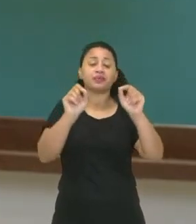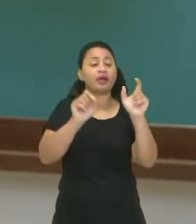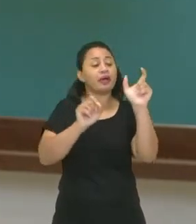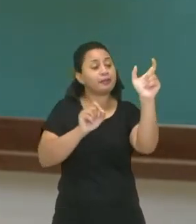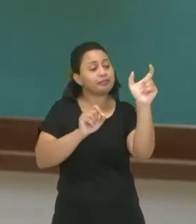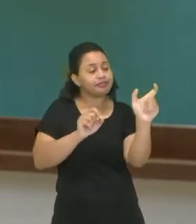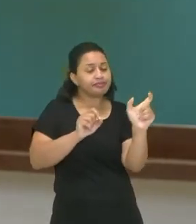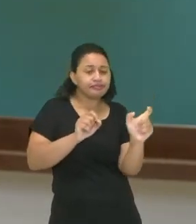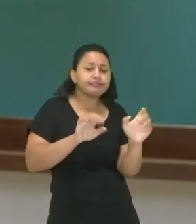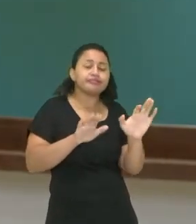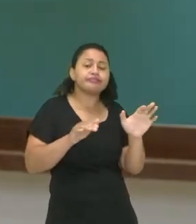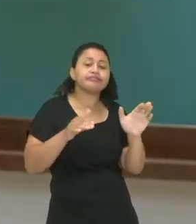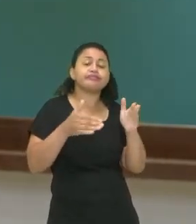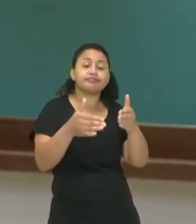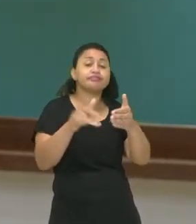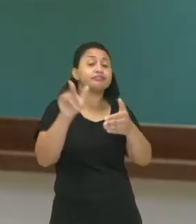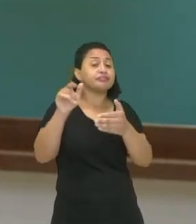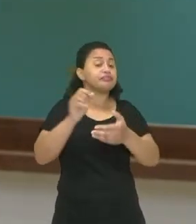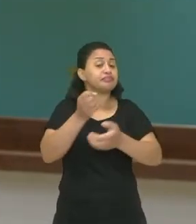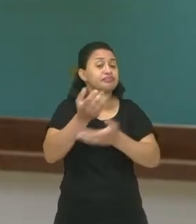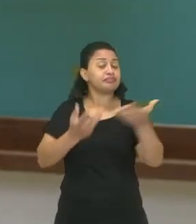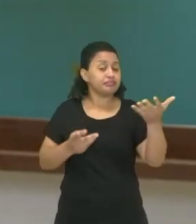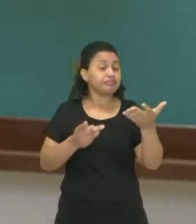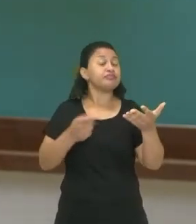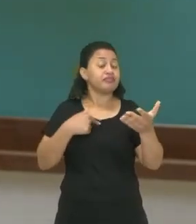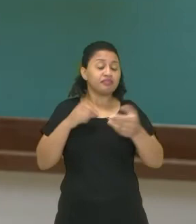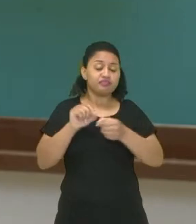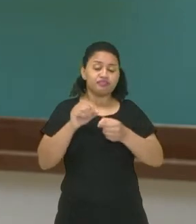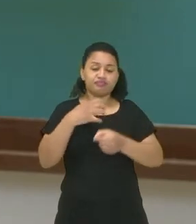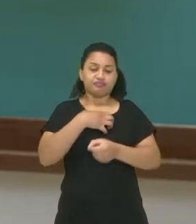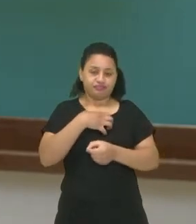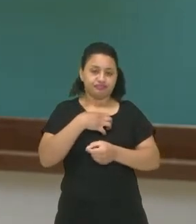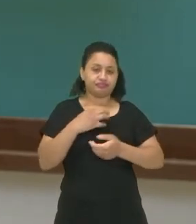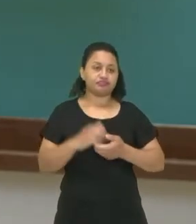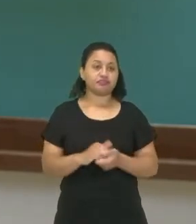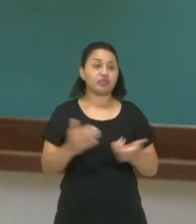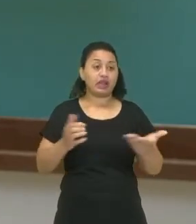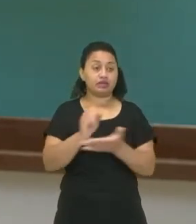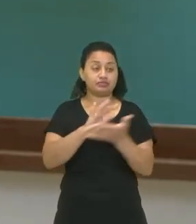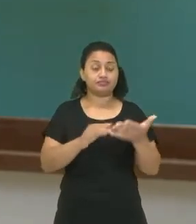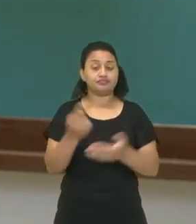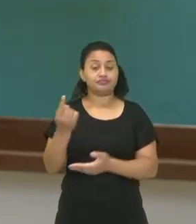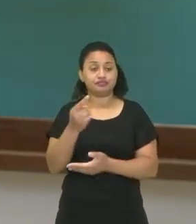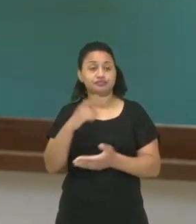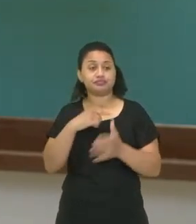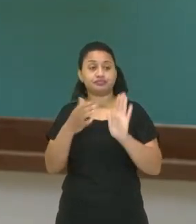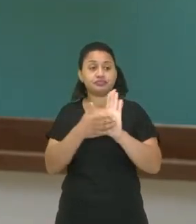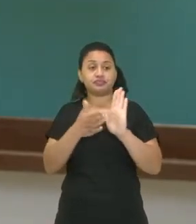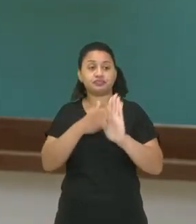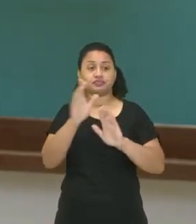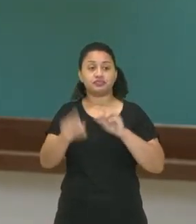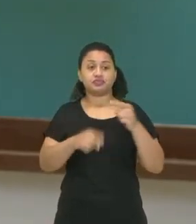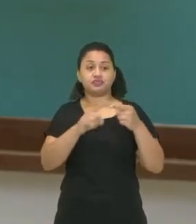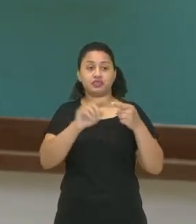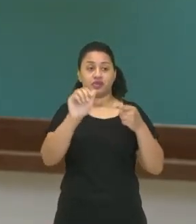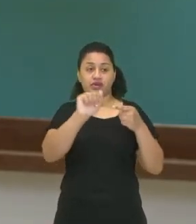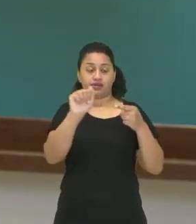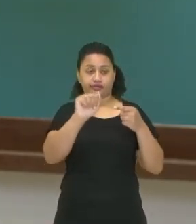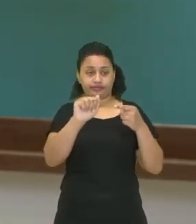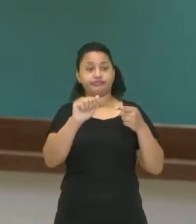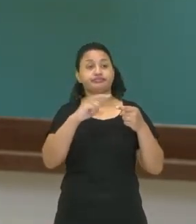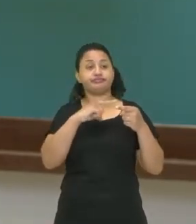desse poema nos envolvem. Tem aqui na atividade 1 as seguintes propostas. Então eu coloquei aqui na letra A